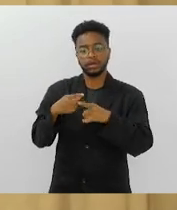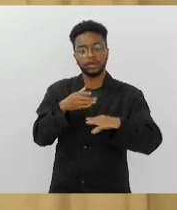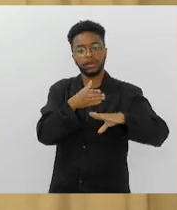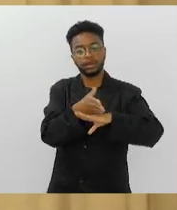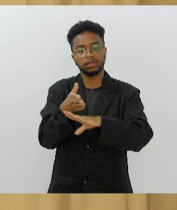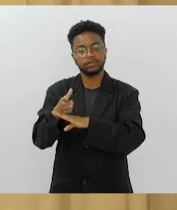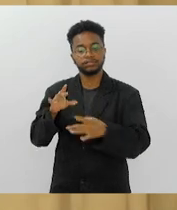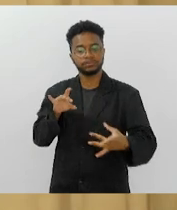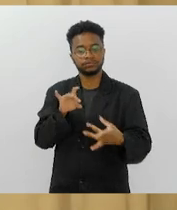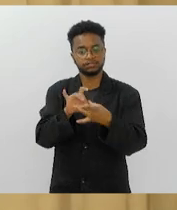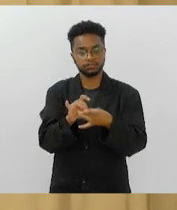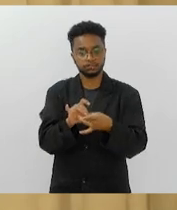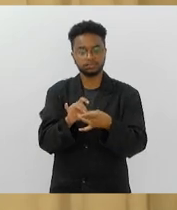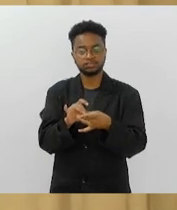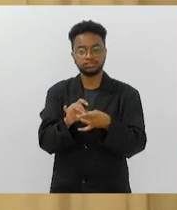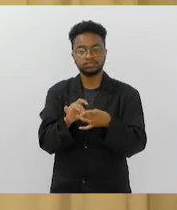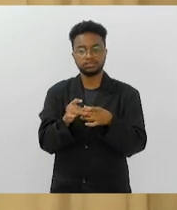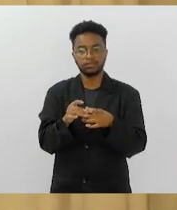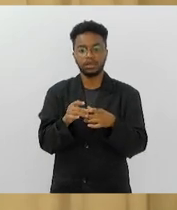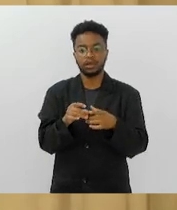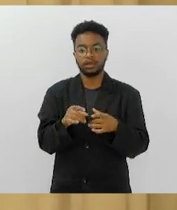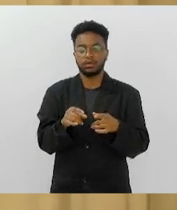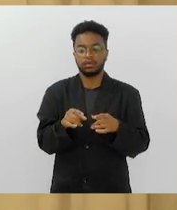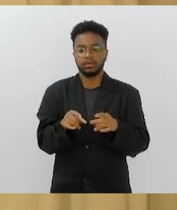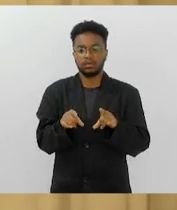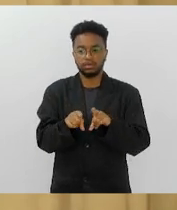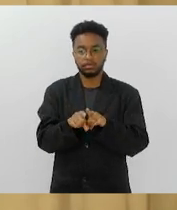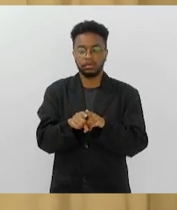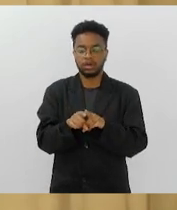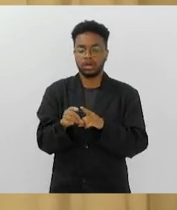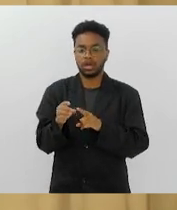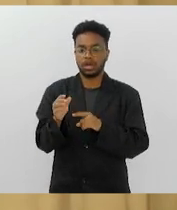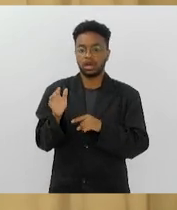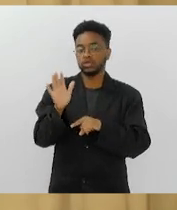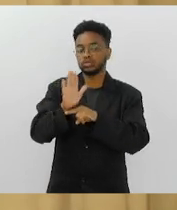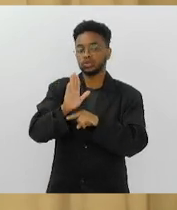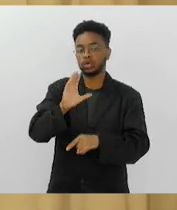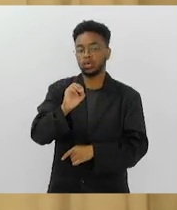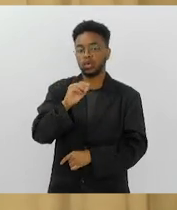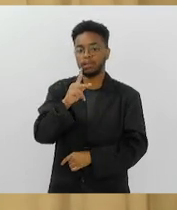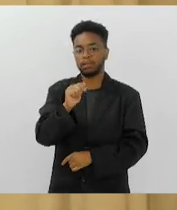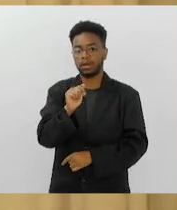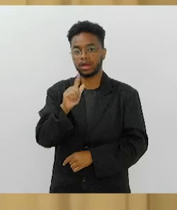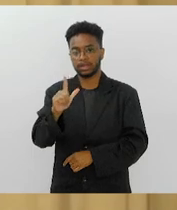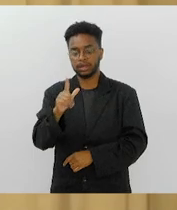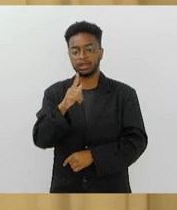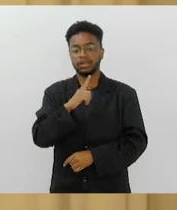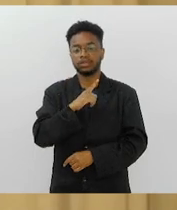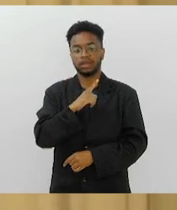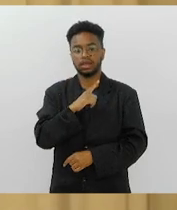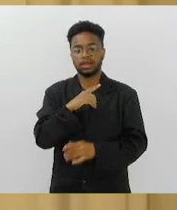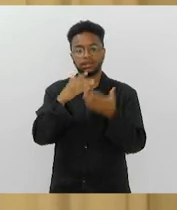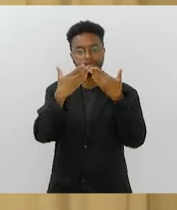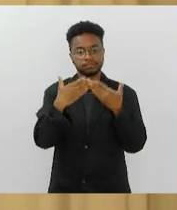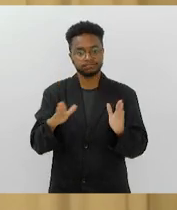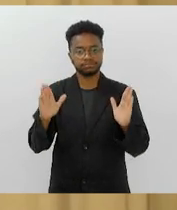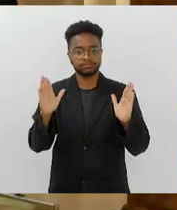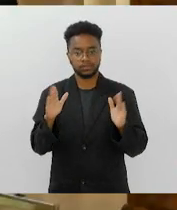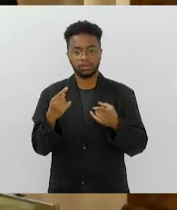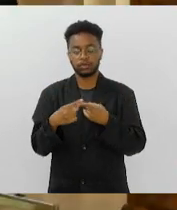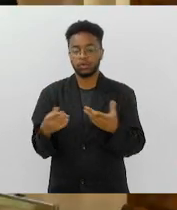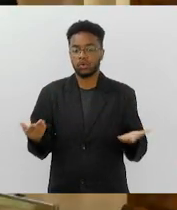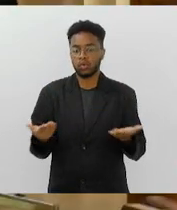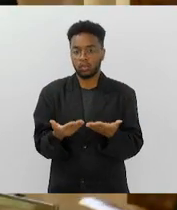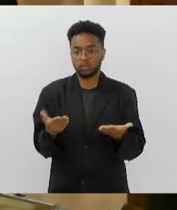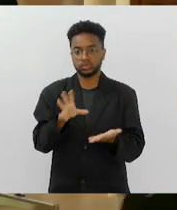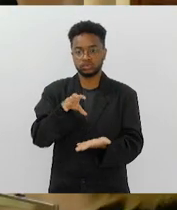parceria especializada, vai fazer com que o COPAC tenha essa porta aberta. Hoje, o